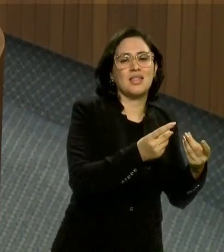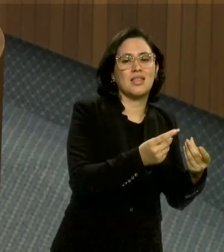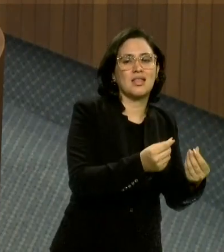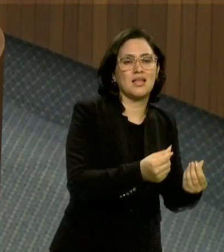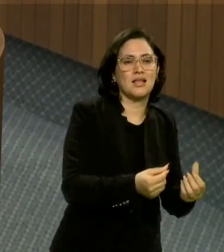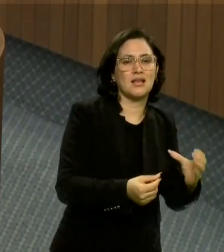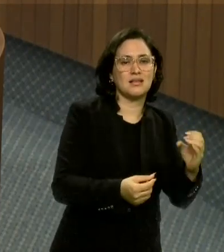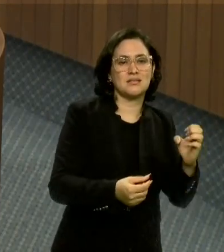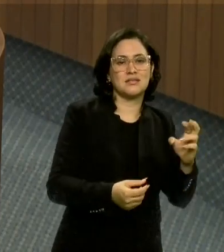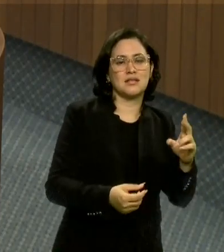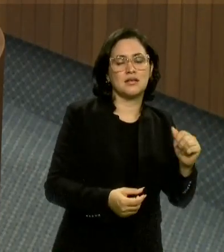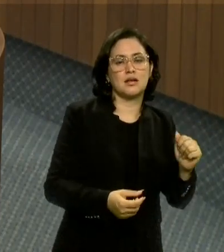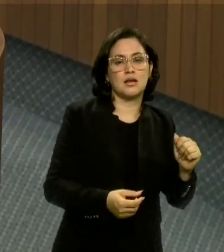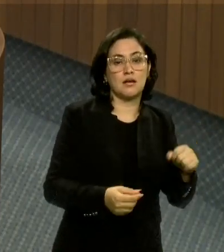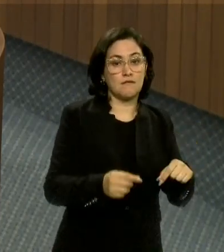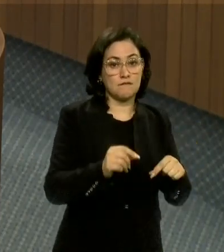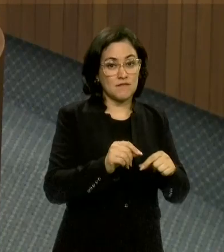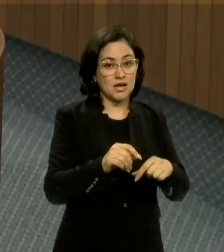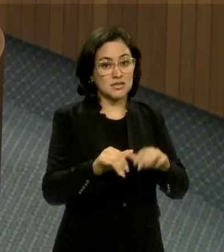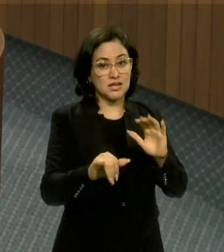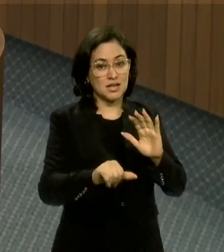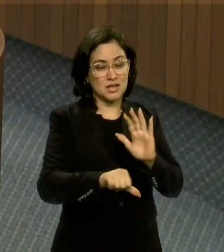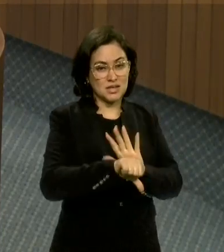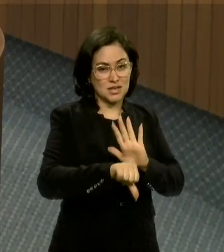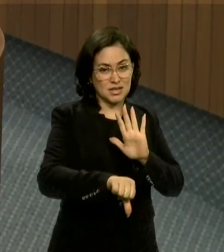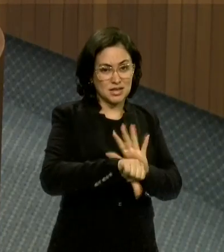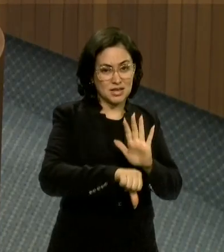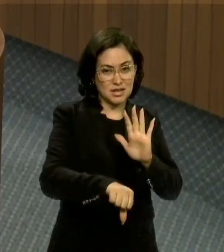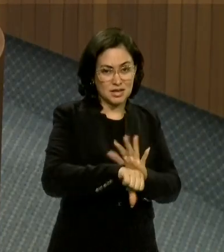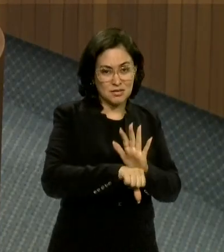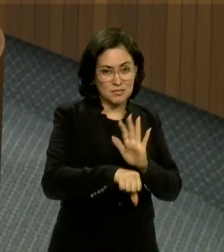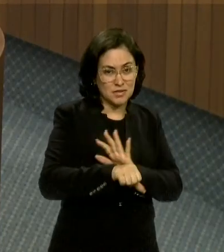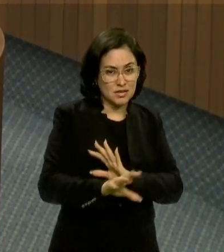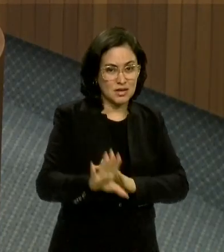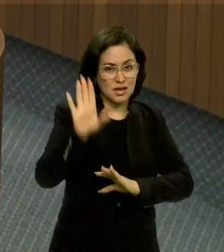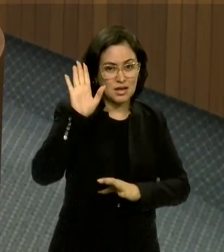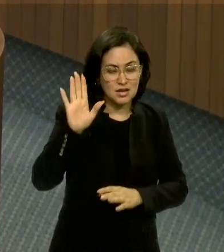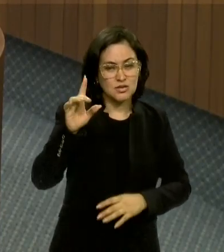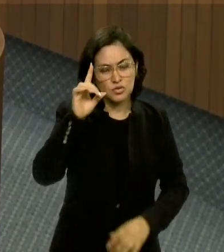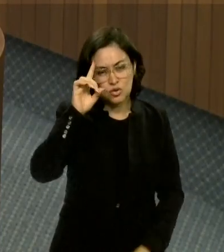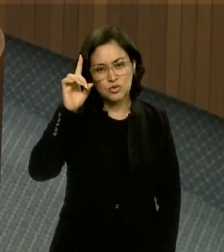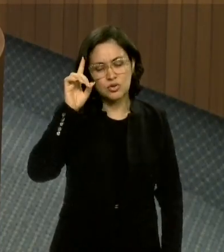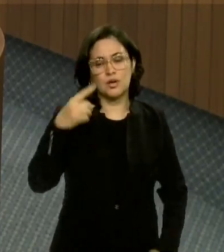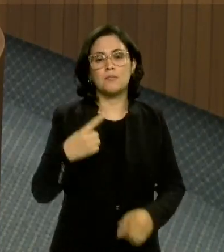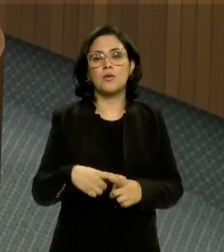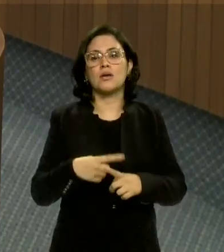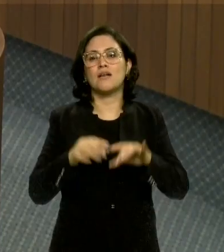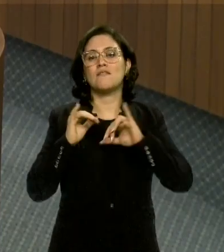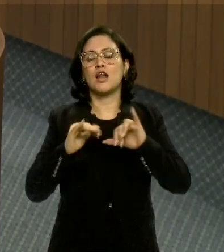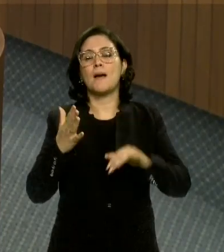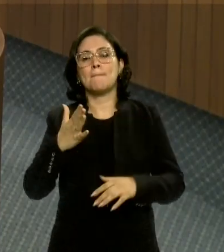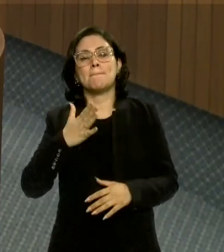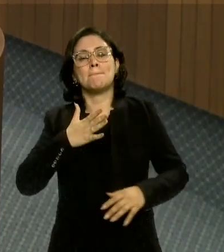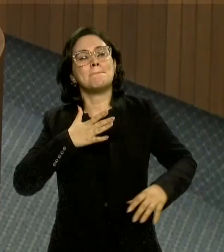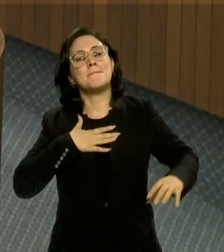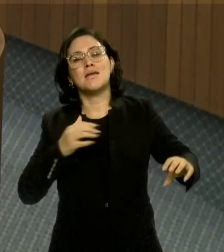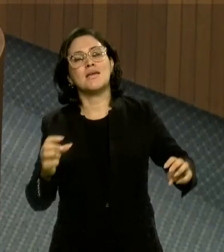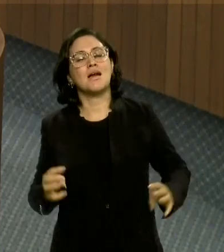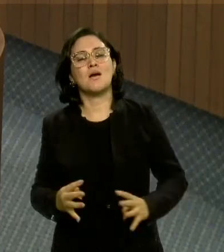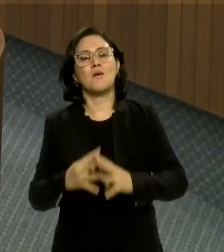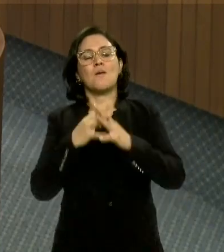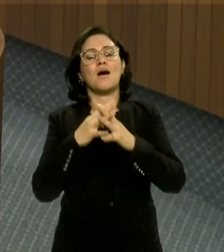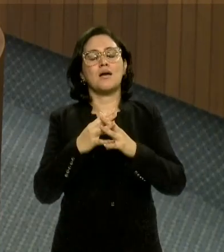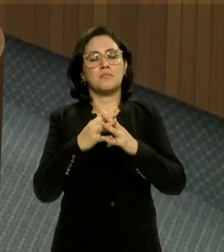eleitorais diariamente. Porque quando ele diz minha Coab, ele já puxa um elemento